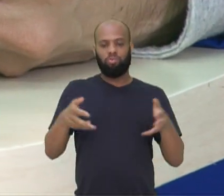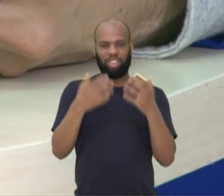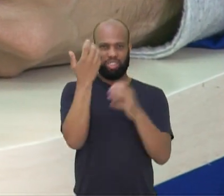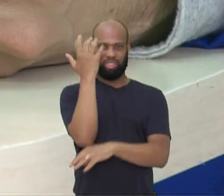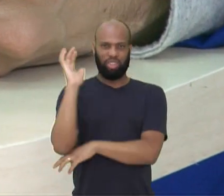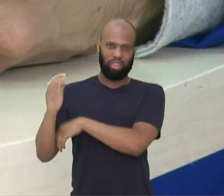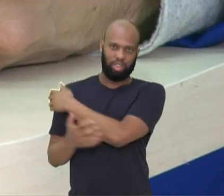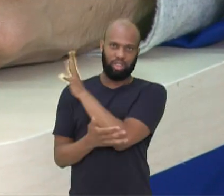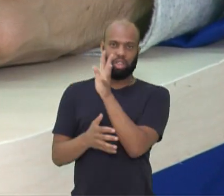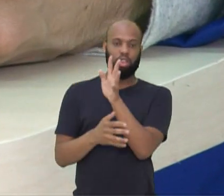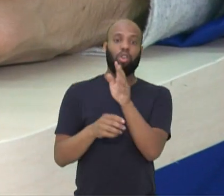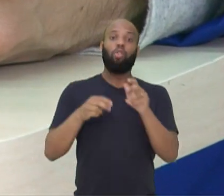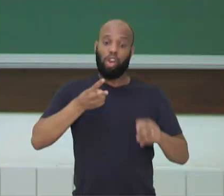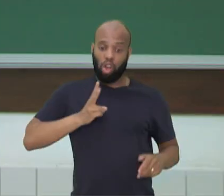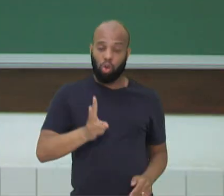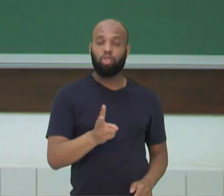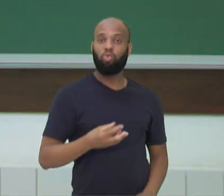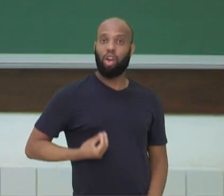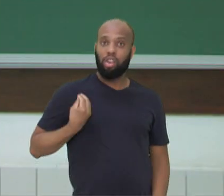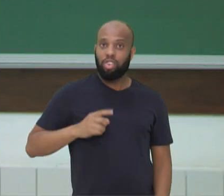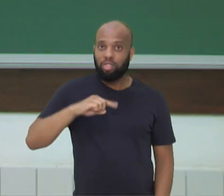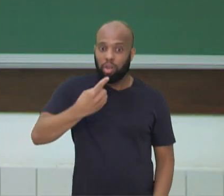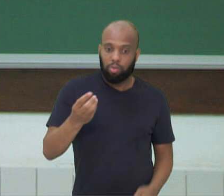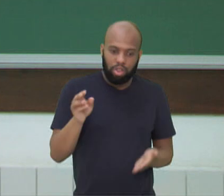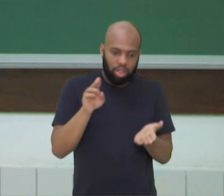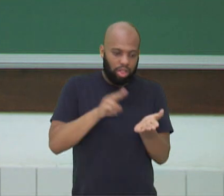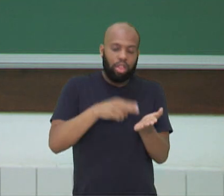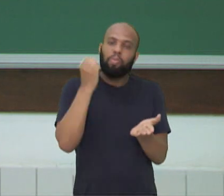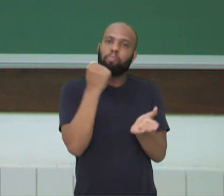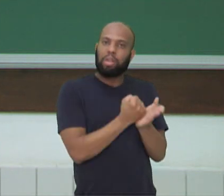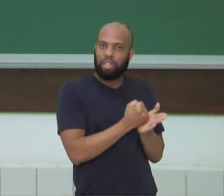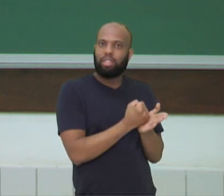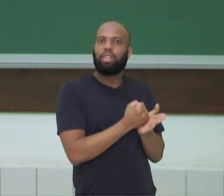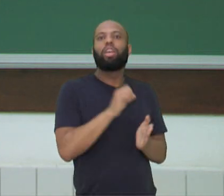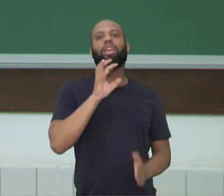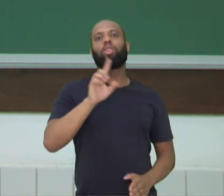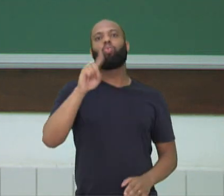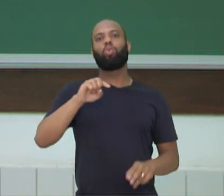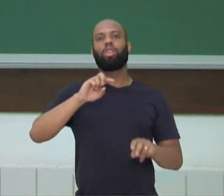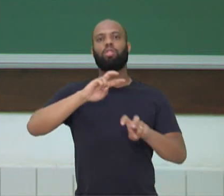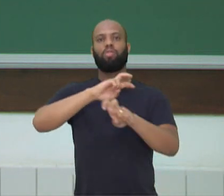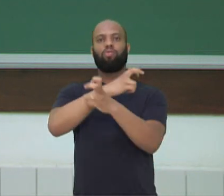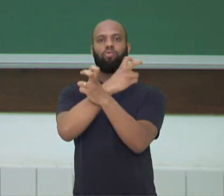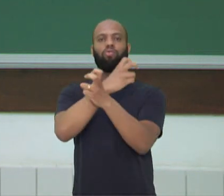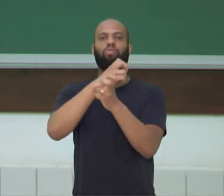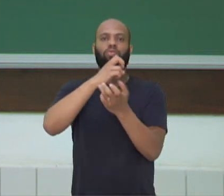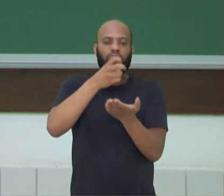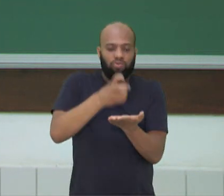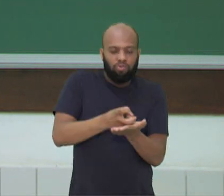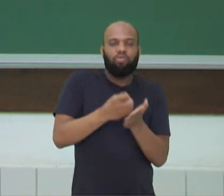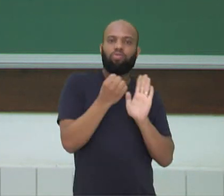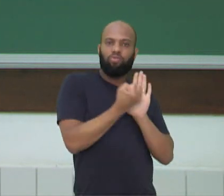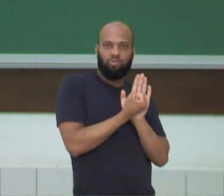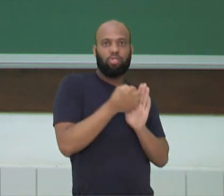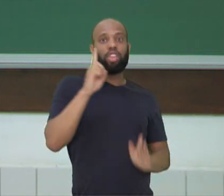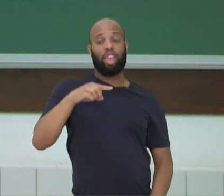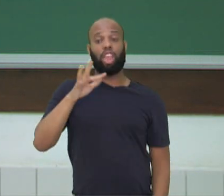fique preservado nesse substrato. Isso é um fóssil. Fósseis são